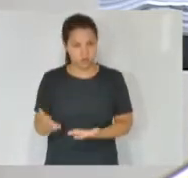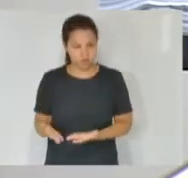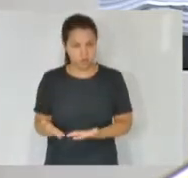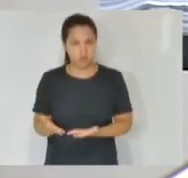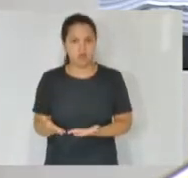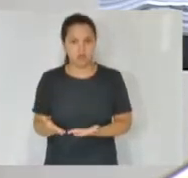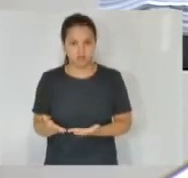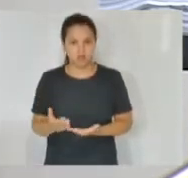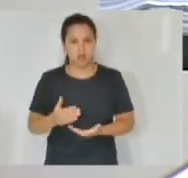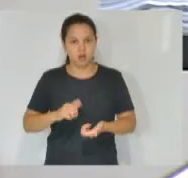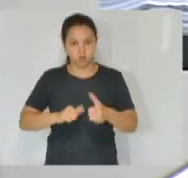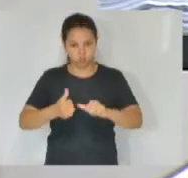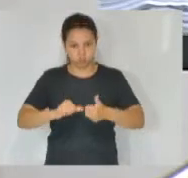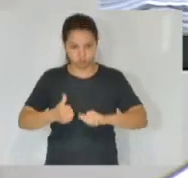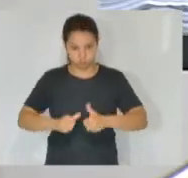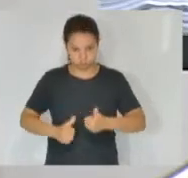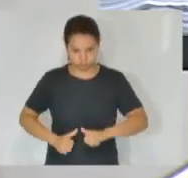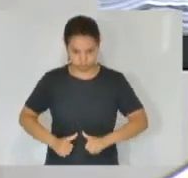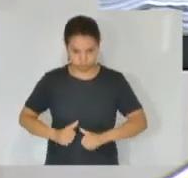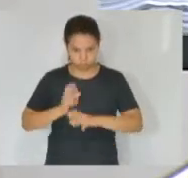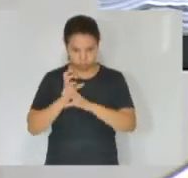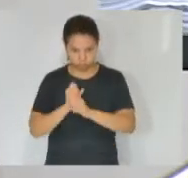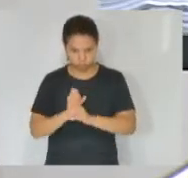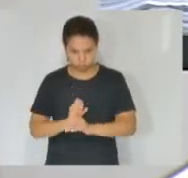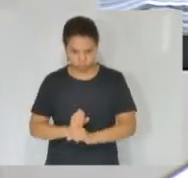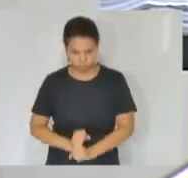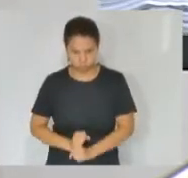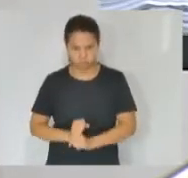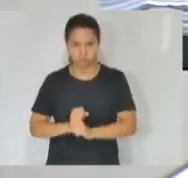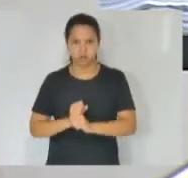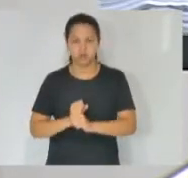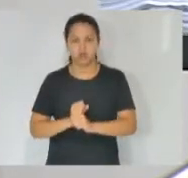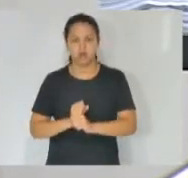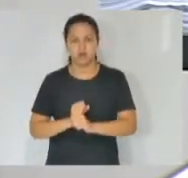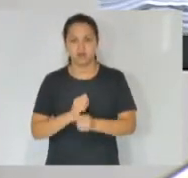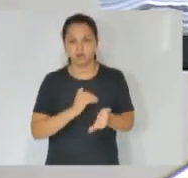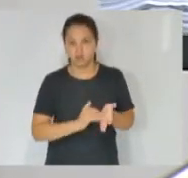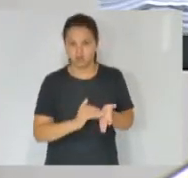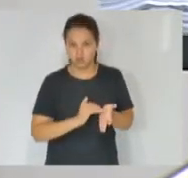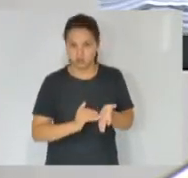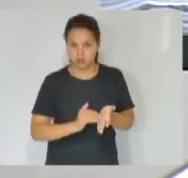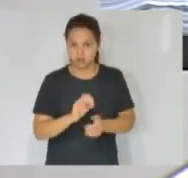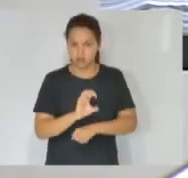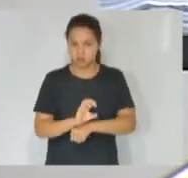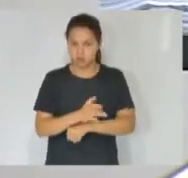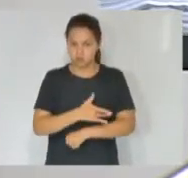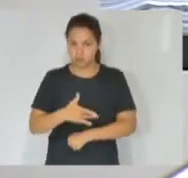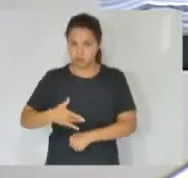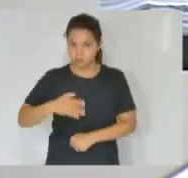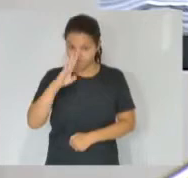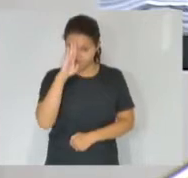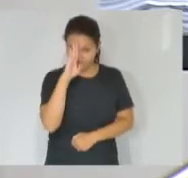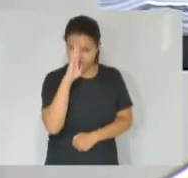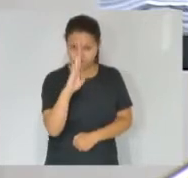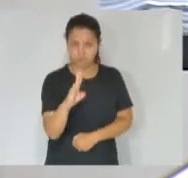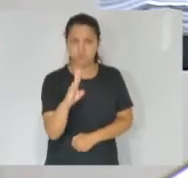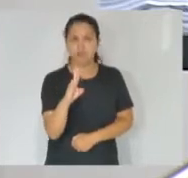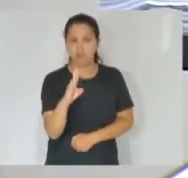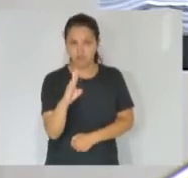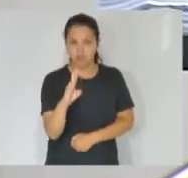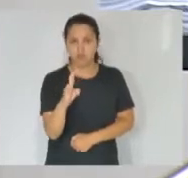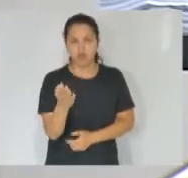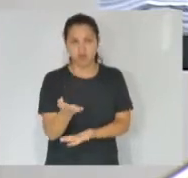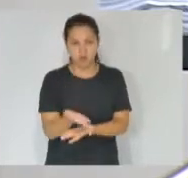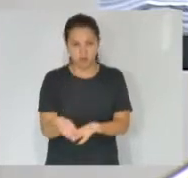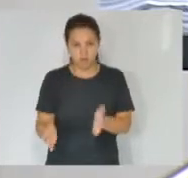as contas da Secretaria de Estado da Saúde, principalmente naquilo que, através